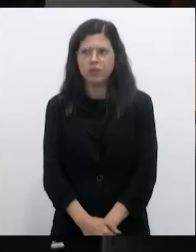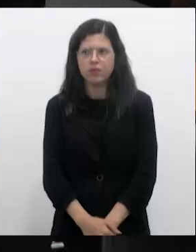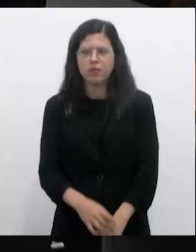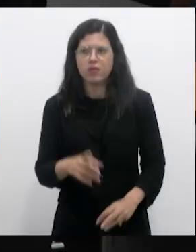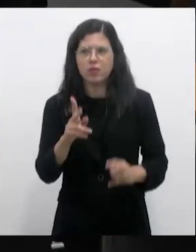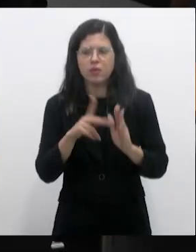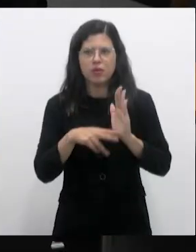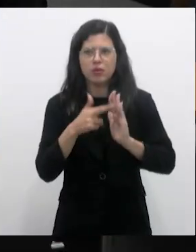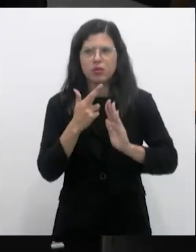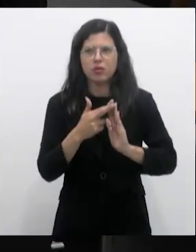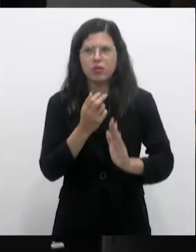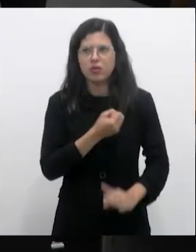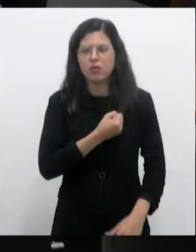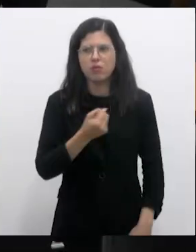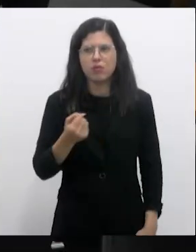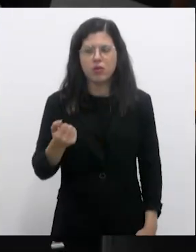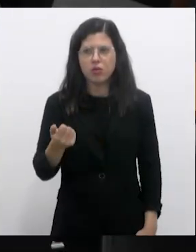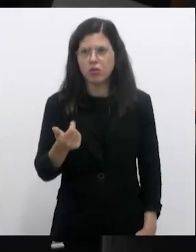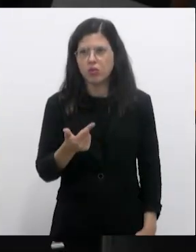Projeto de resolução número